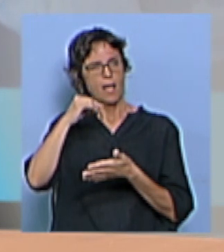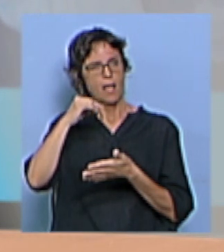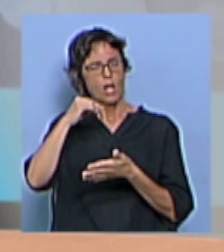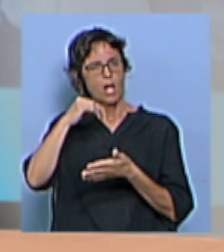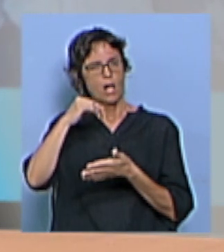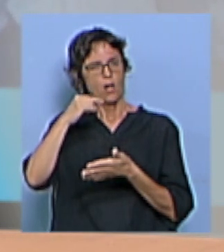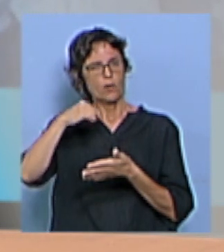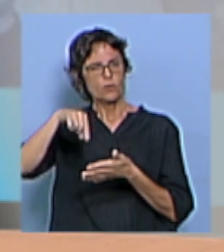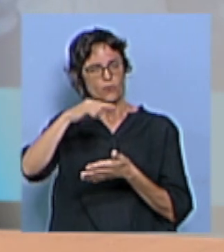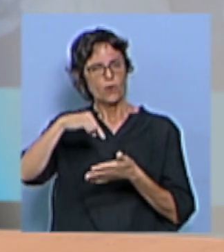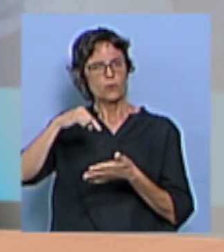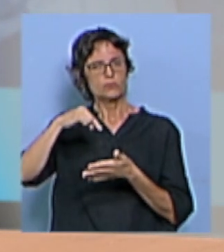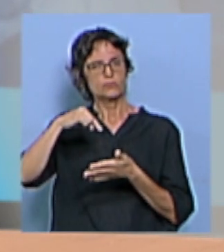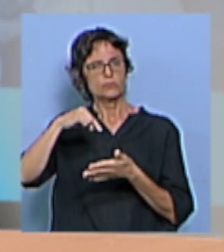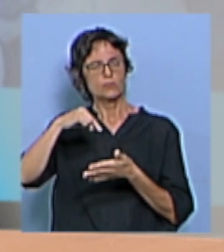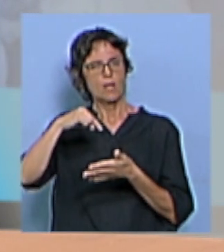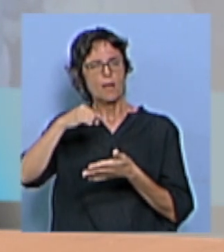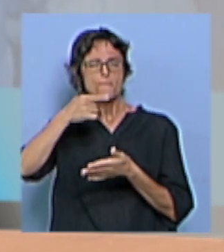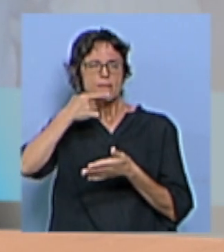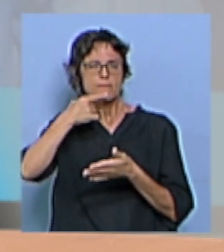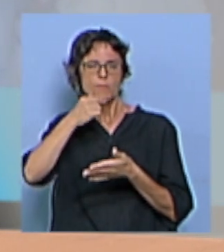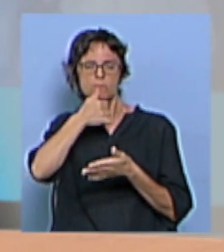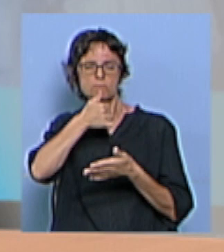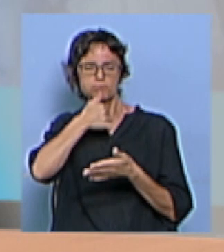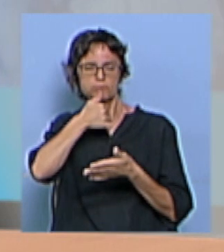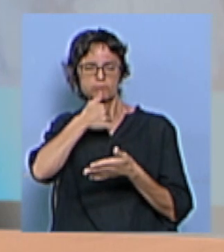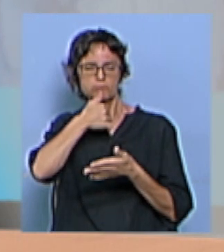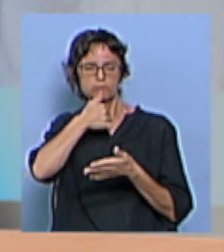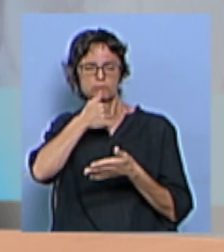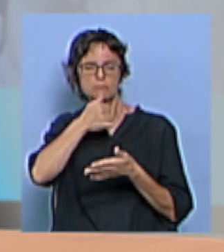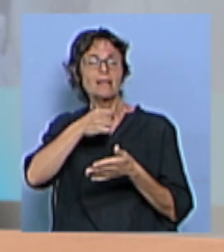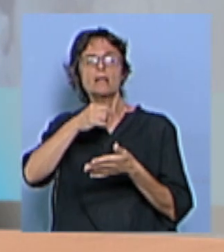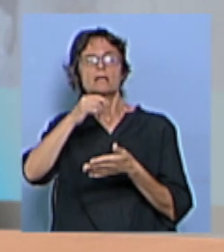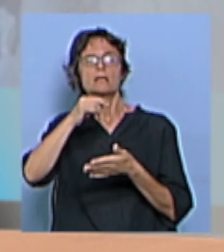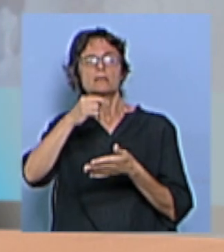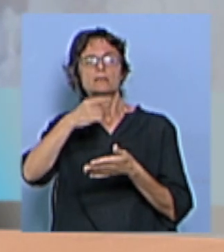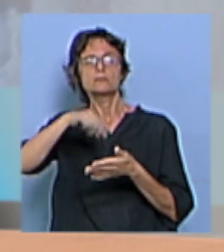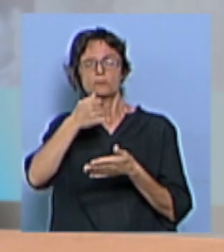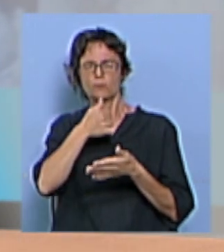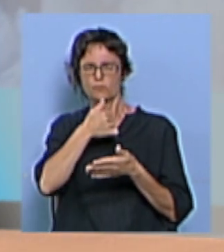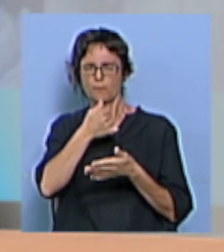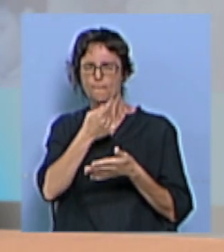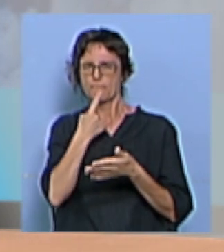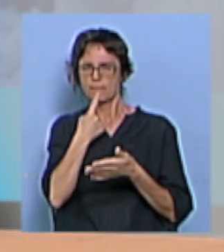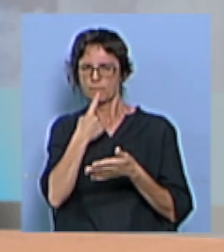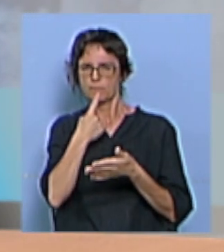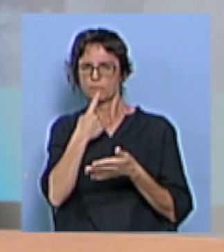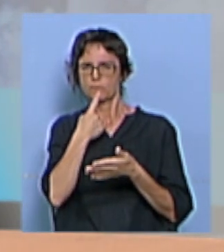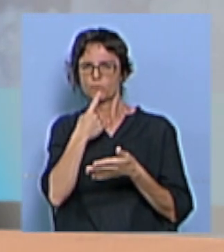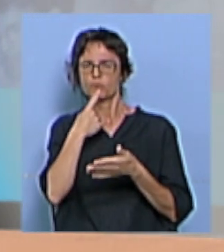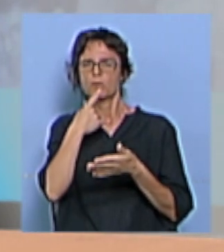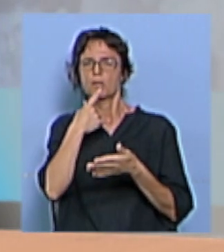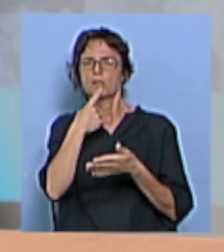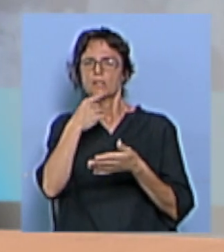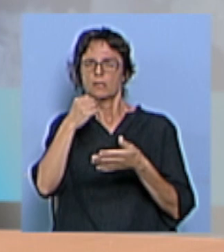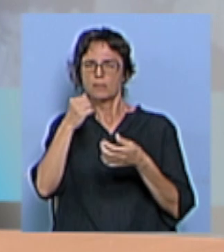a morte, a possibilidade da morte. E nesse sentido somos diferentes dos outros animais. Todos os outros animais que são nossos irmãos, falando